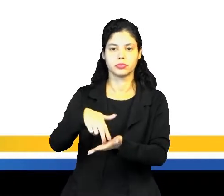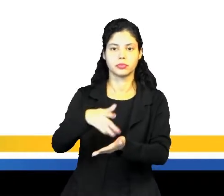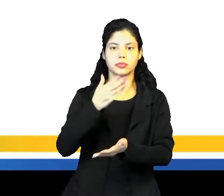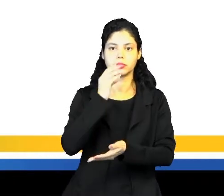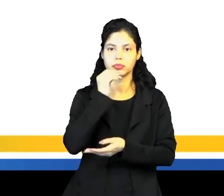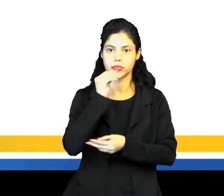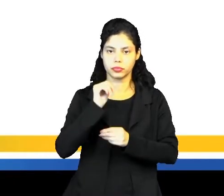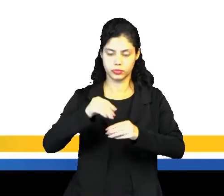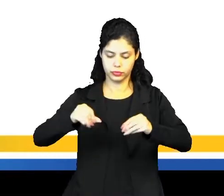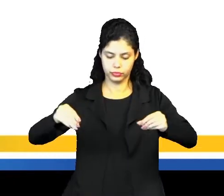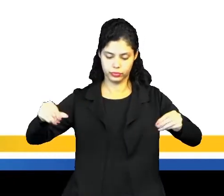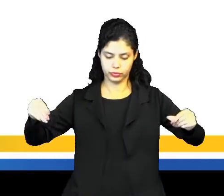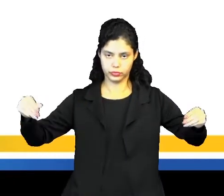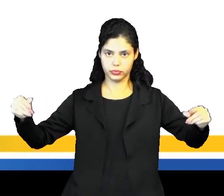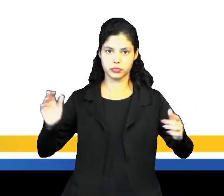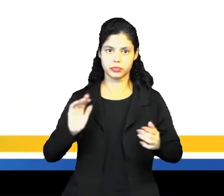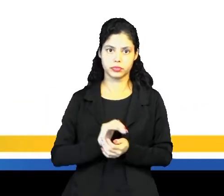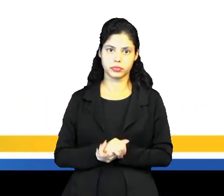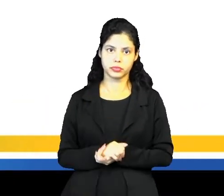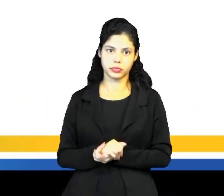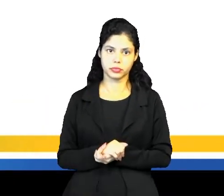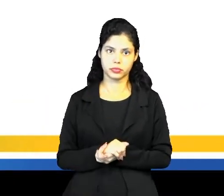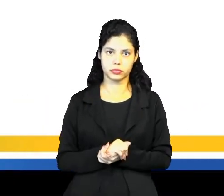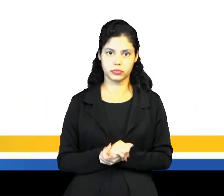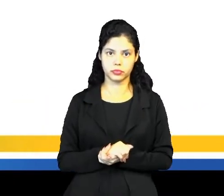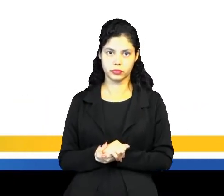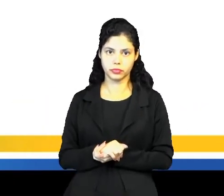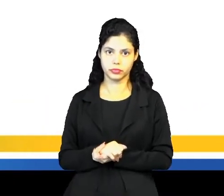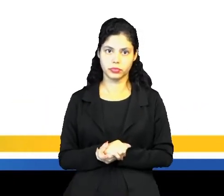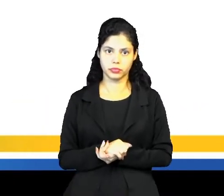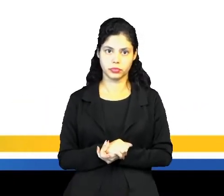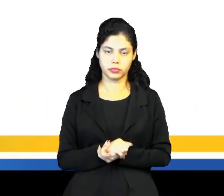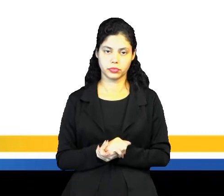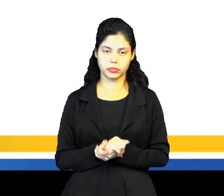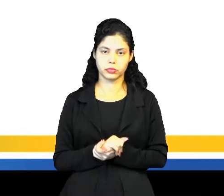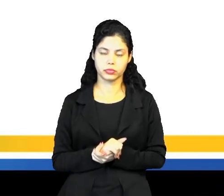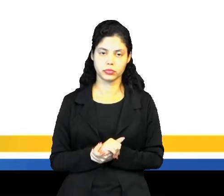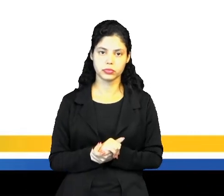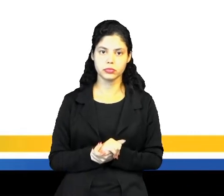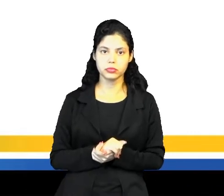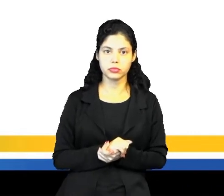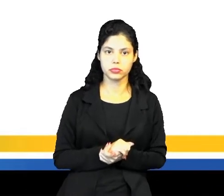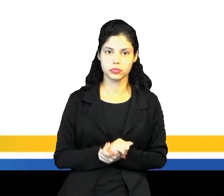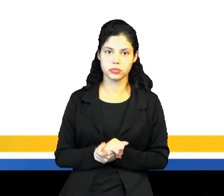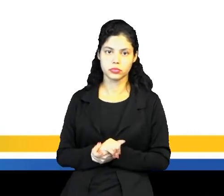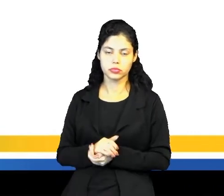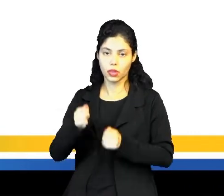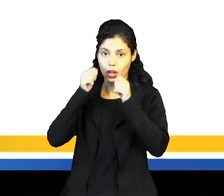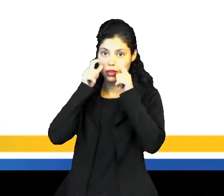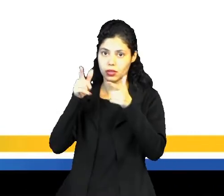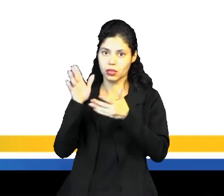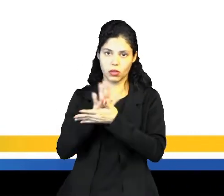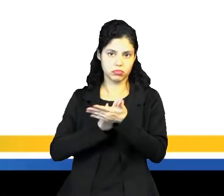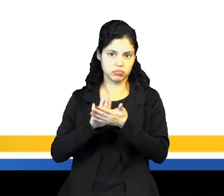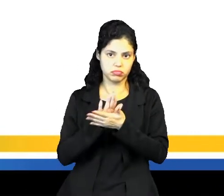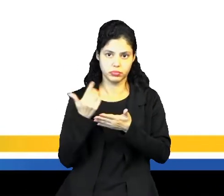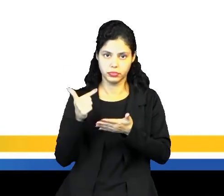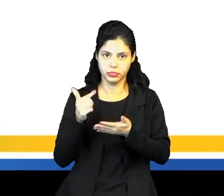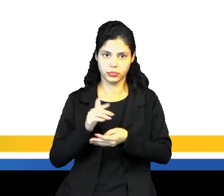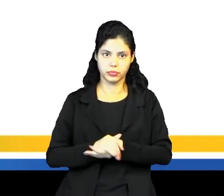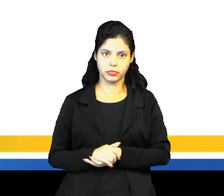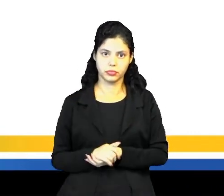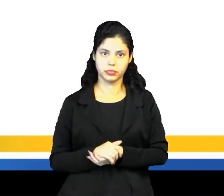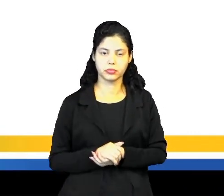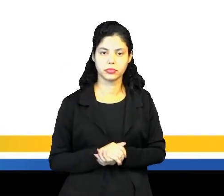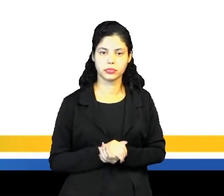pelas areias, né? Torpe de instituições, ou seja, ele é meio desatento, né?